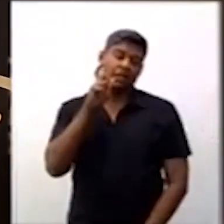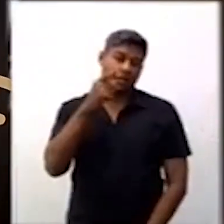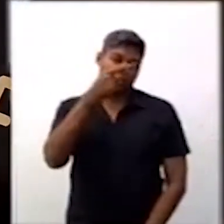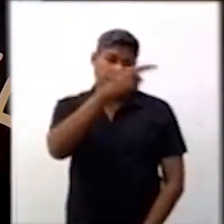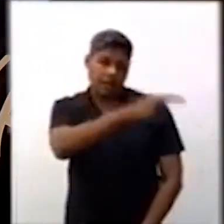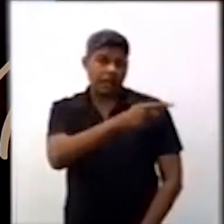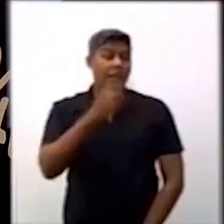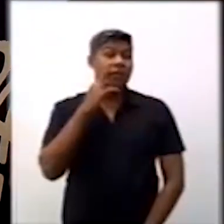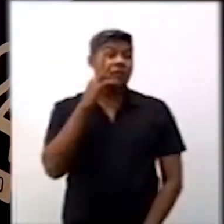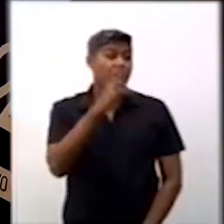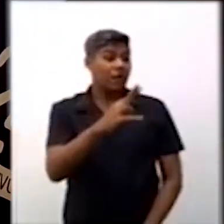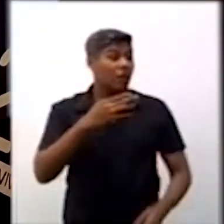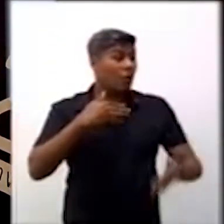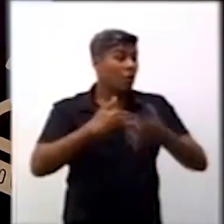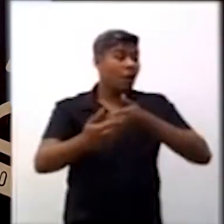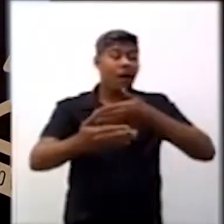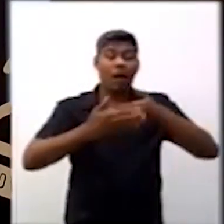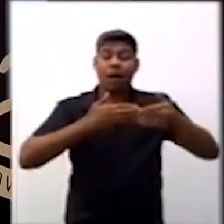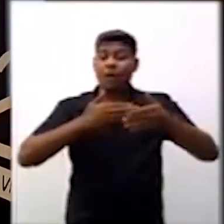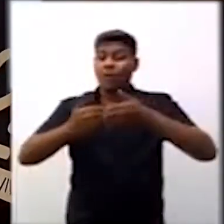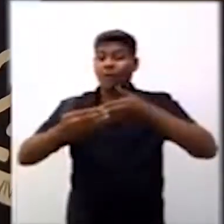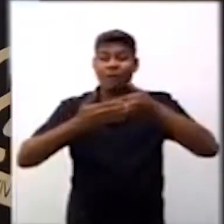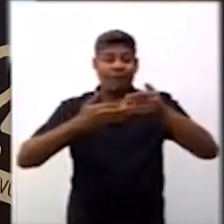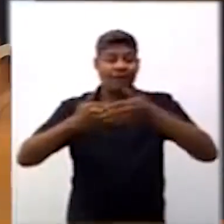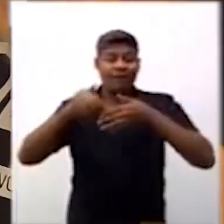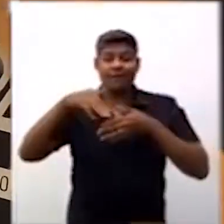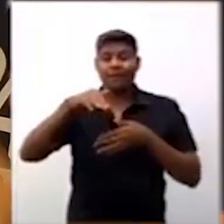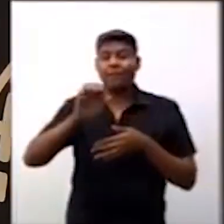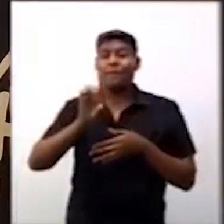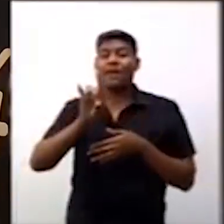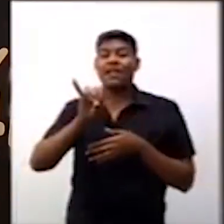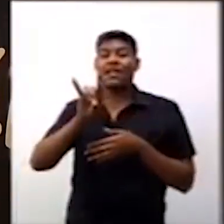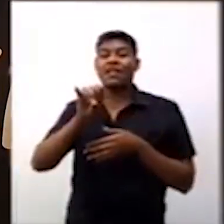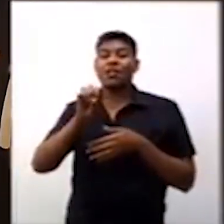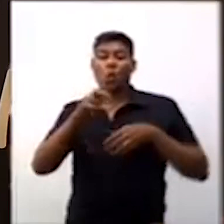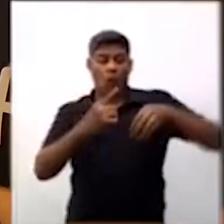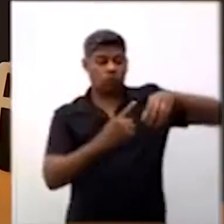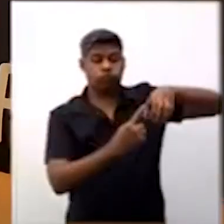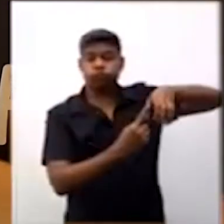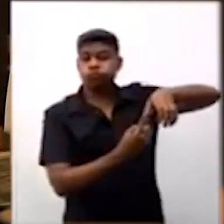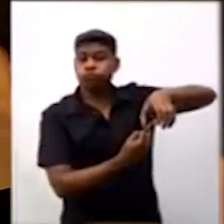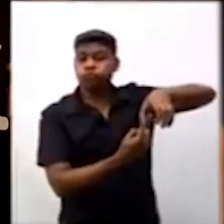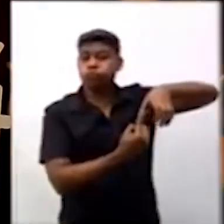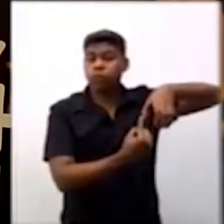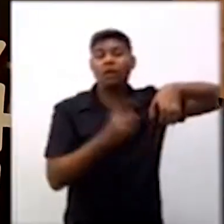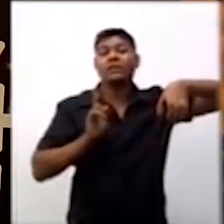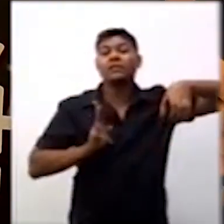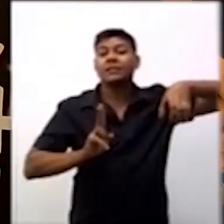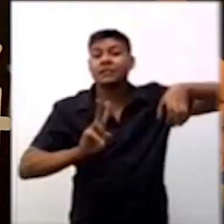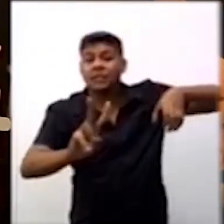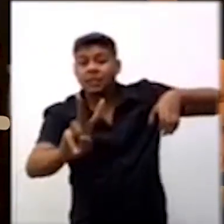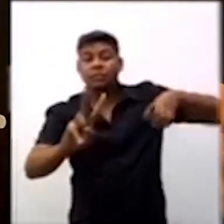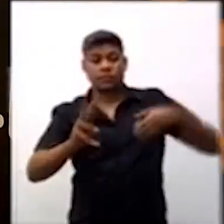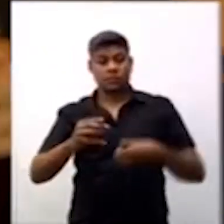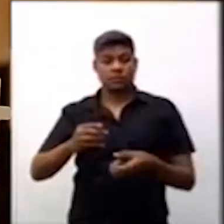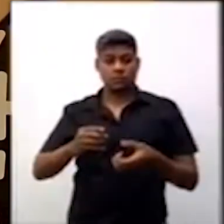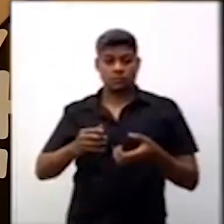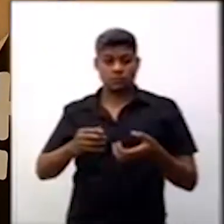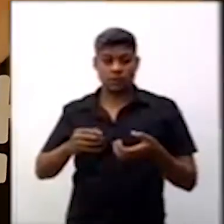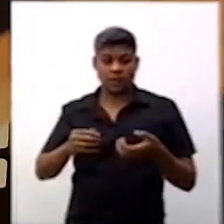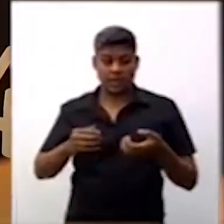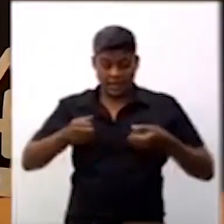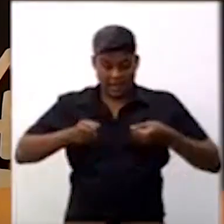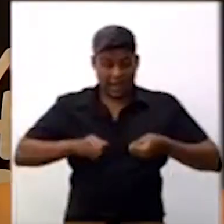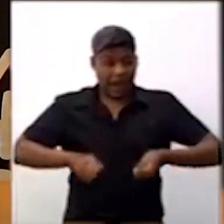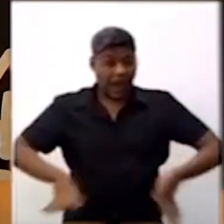Então veja, independente do tipo de medidor, se ele está sempre marcando tudo que foi consumido desde que